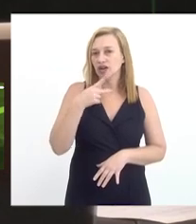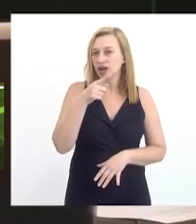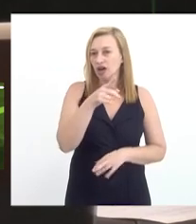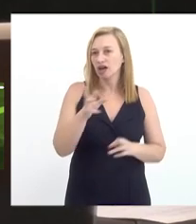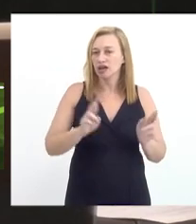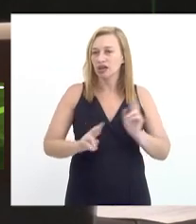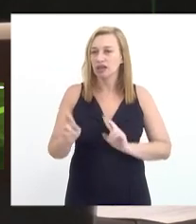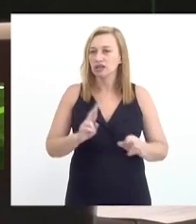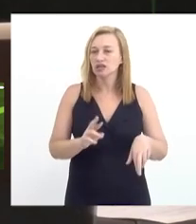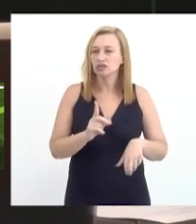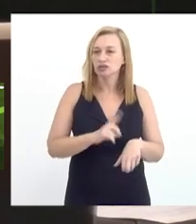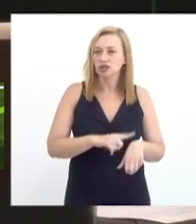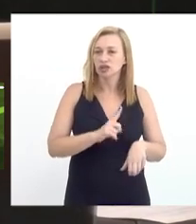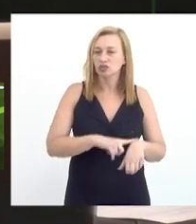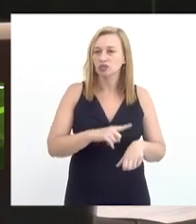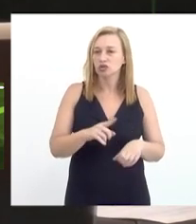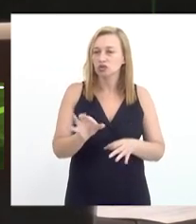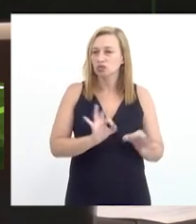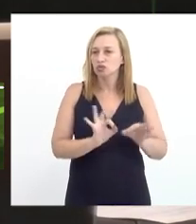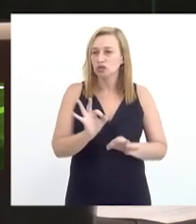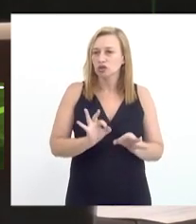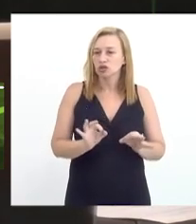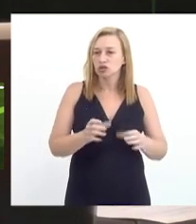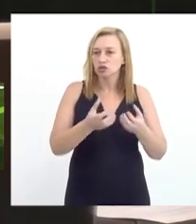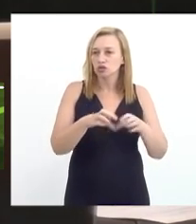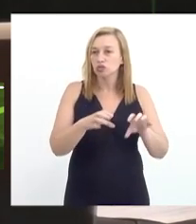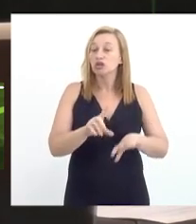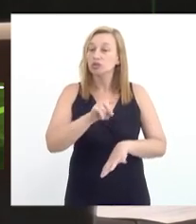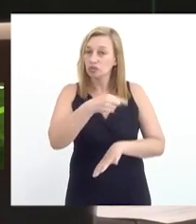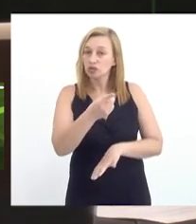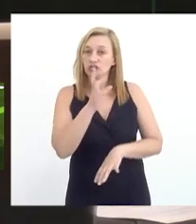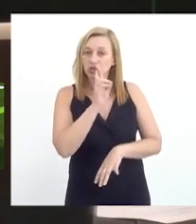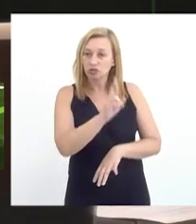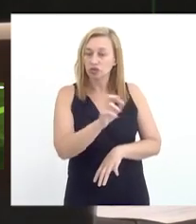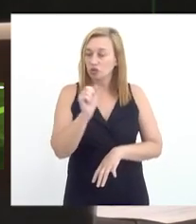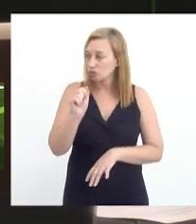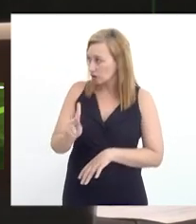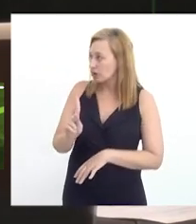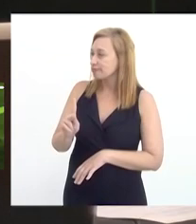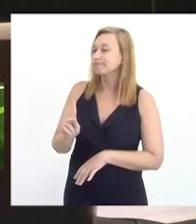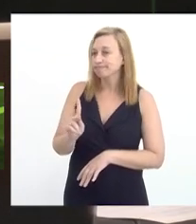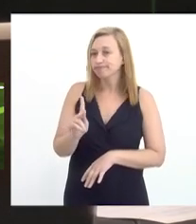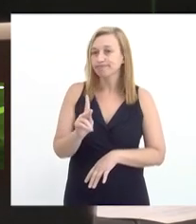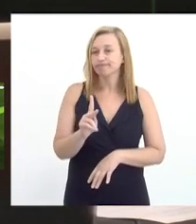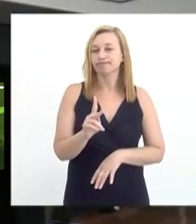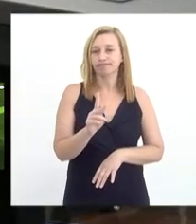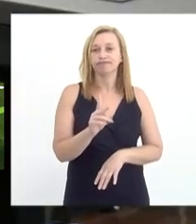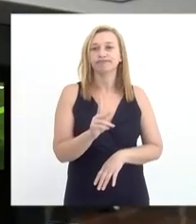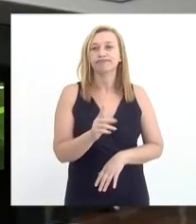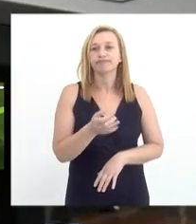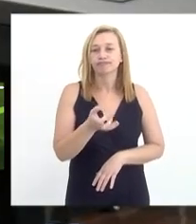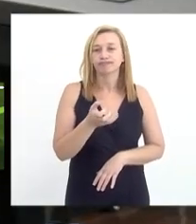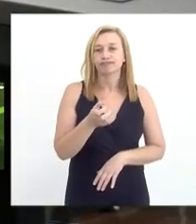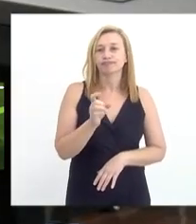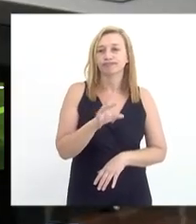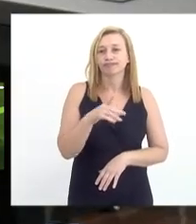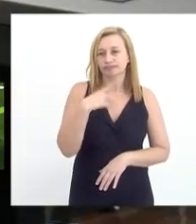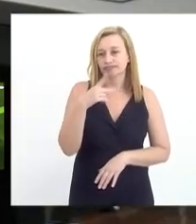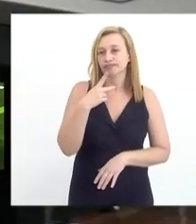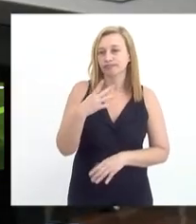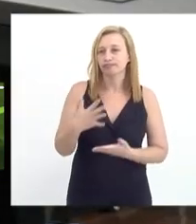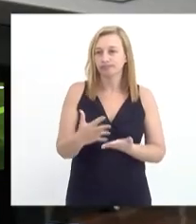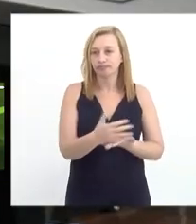A previsão No plano Sobre os concursos Daqui a pouco Ele vai responder Tá bom Não é porque Diante disso Eu quero fazer A ponderação Do